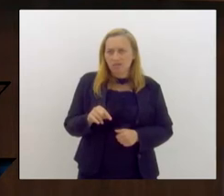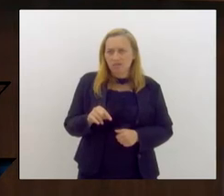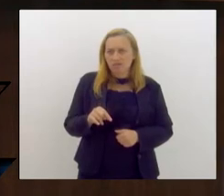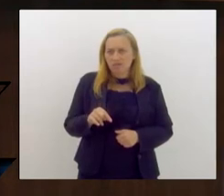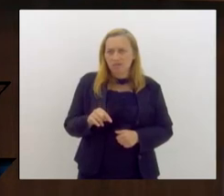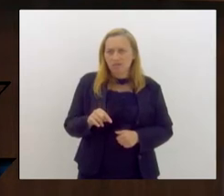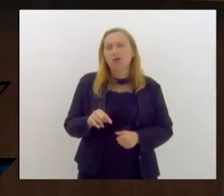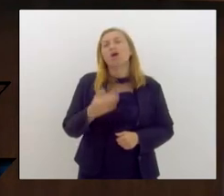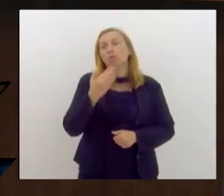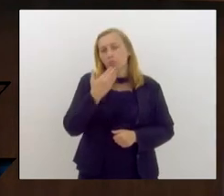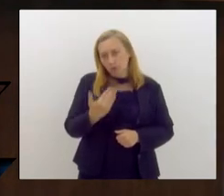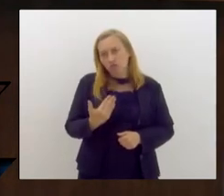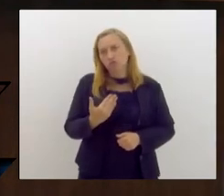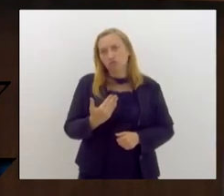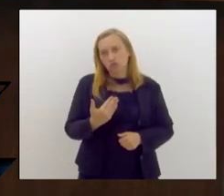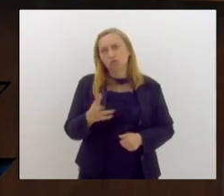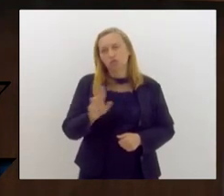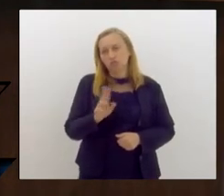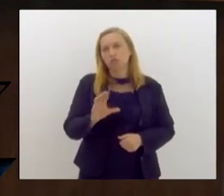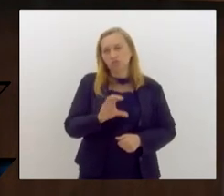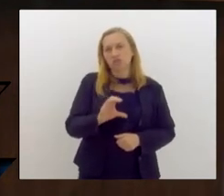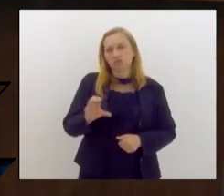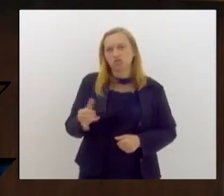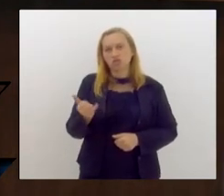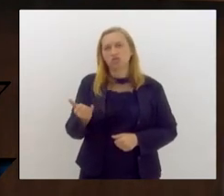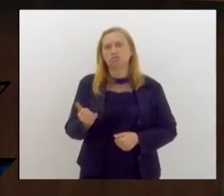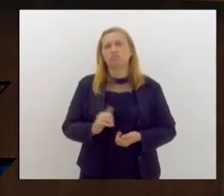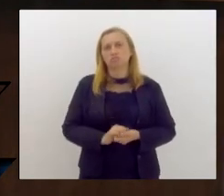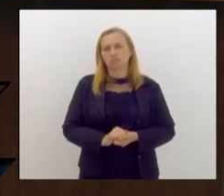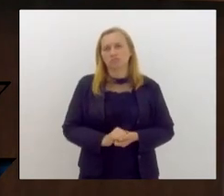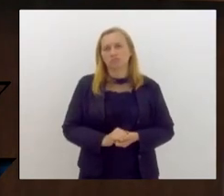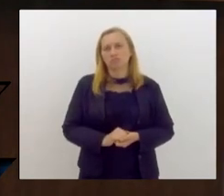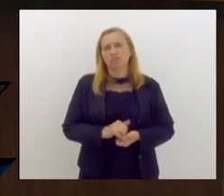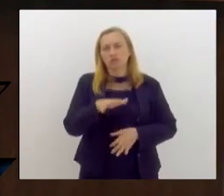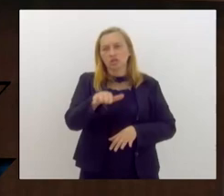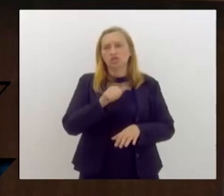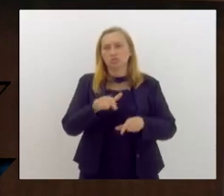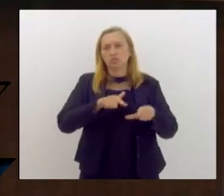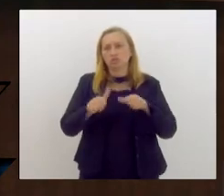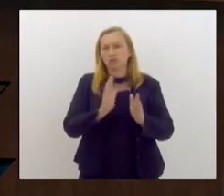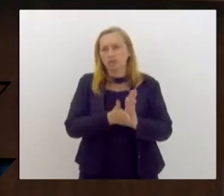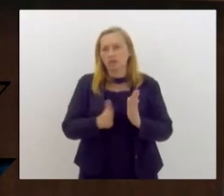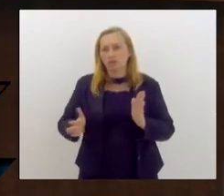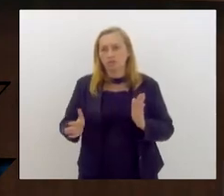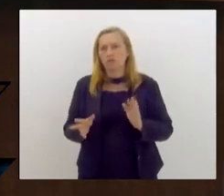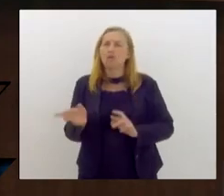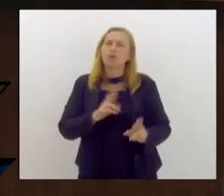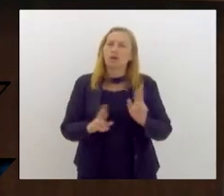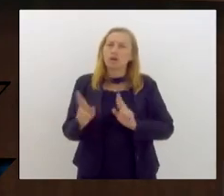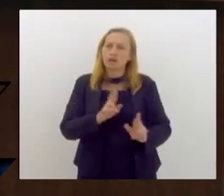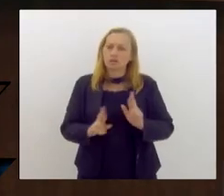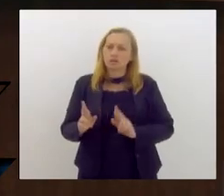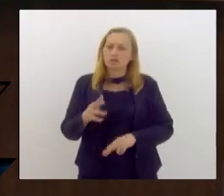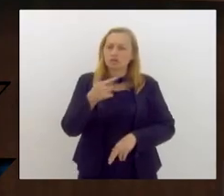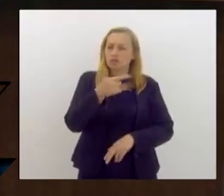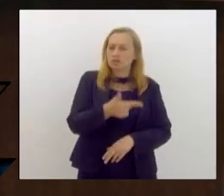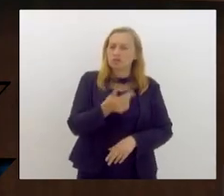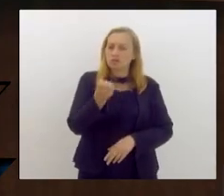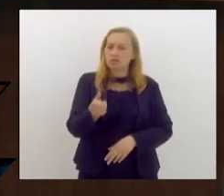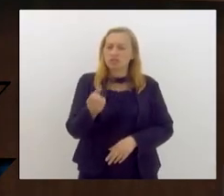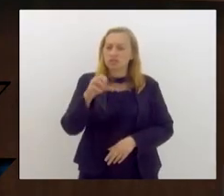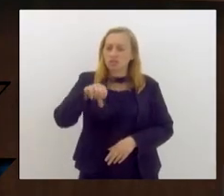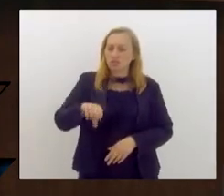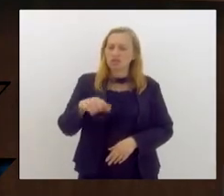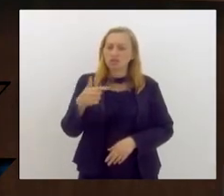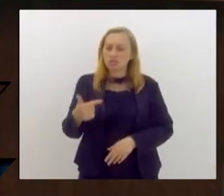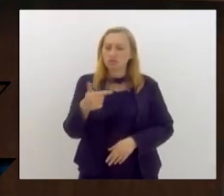Ah, então pedi a Vossa Excelência, em nome da CCJ, que chama os trabalhos à ordem e em relação ao 2692